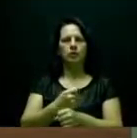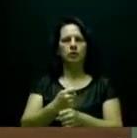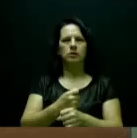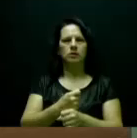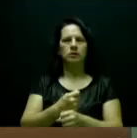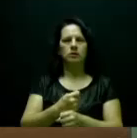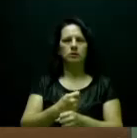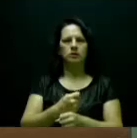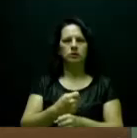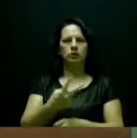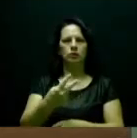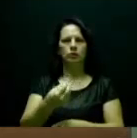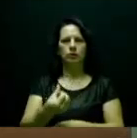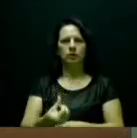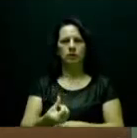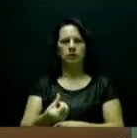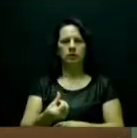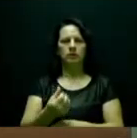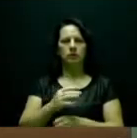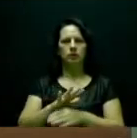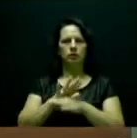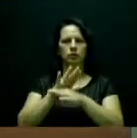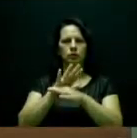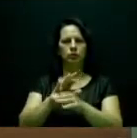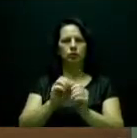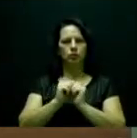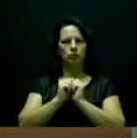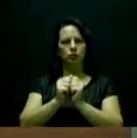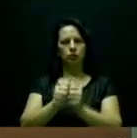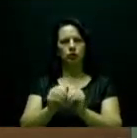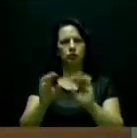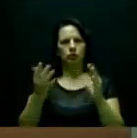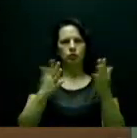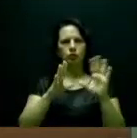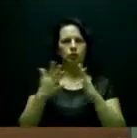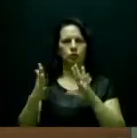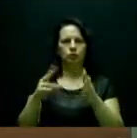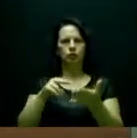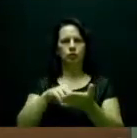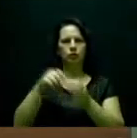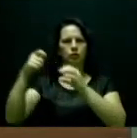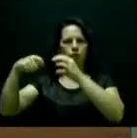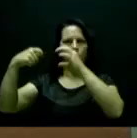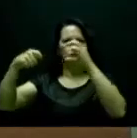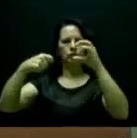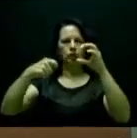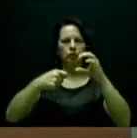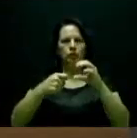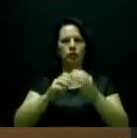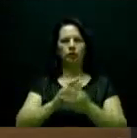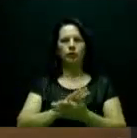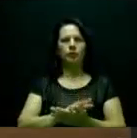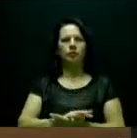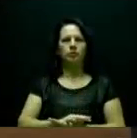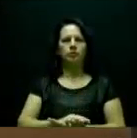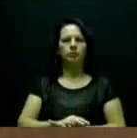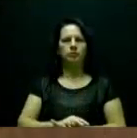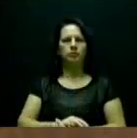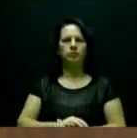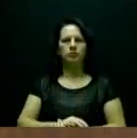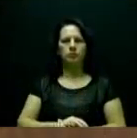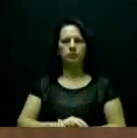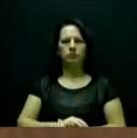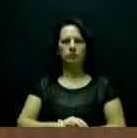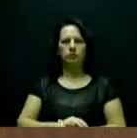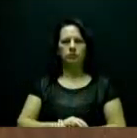melhor, nesse ano de 2016. Então, eu sou solidário a Vossa Excelência e parabéns pelo seu vídeo e pelas suas explicações agora. Questão de ordem,